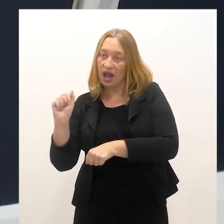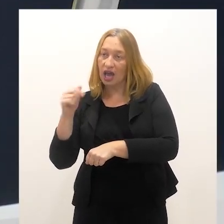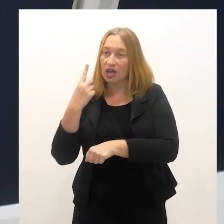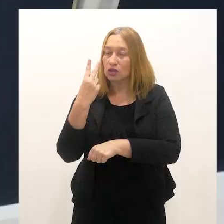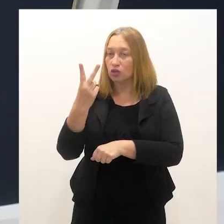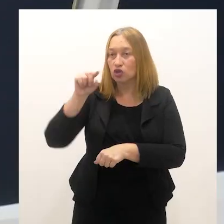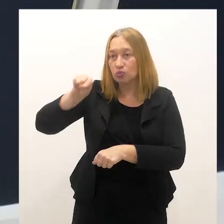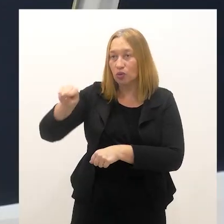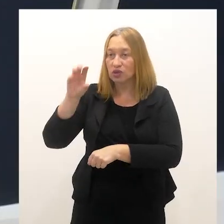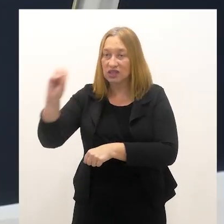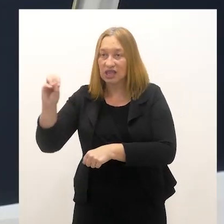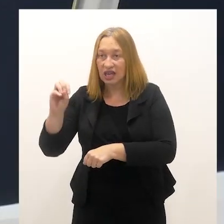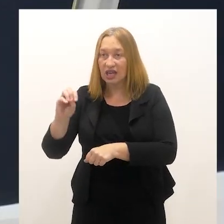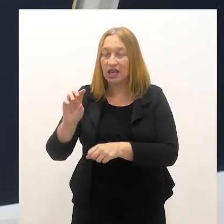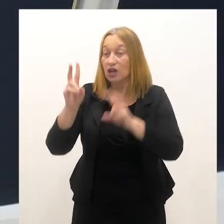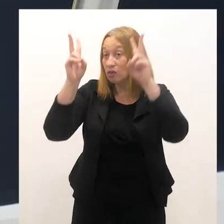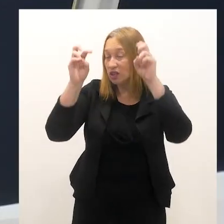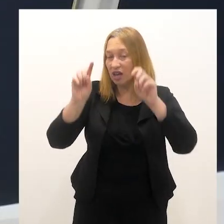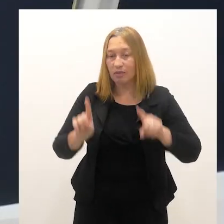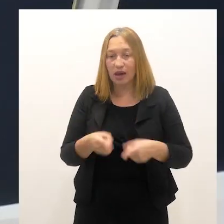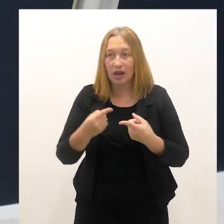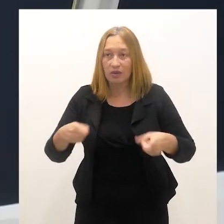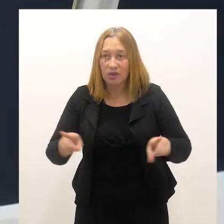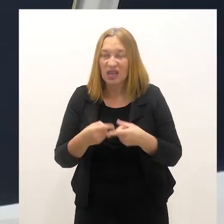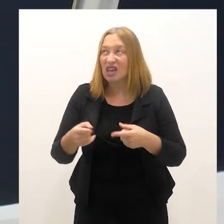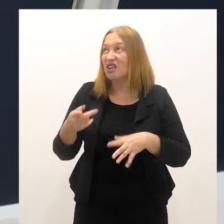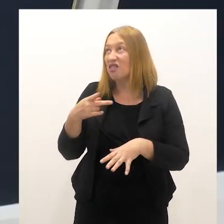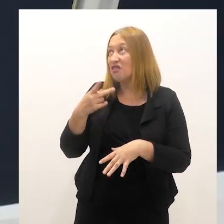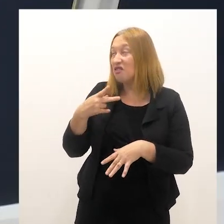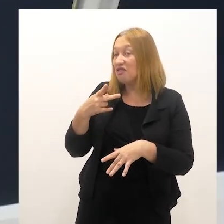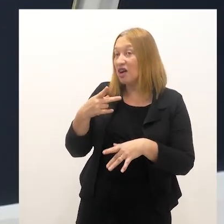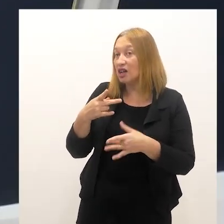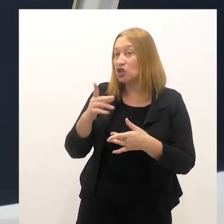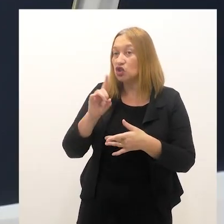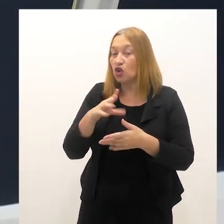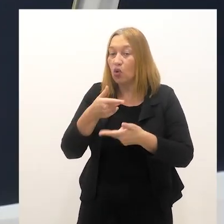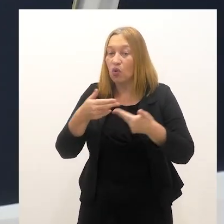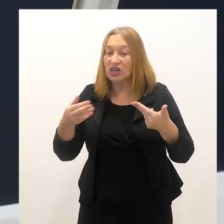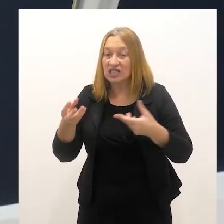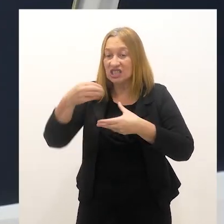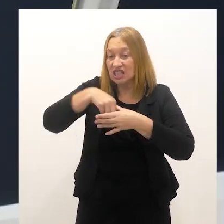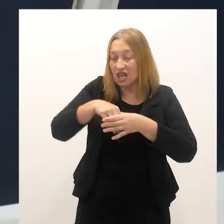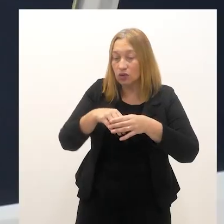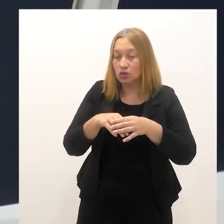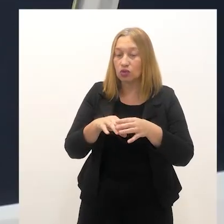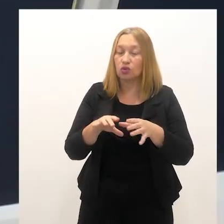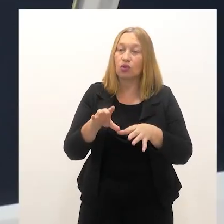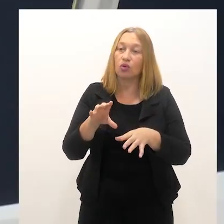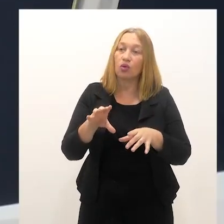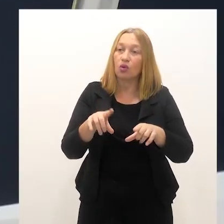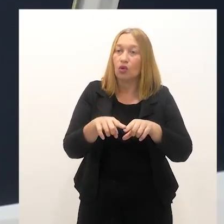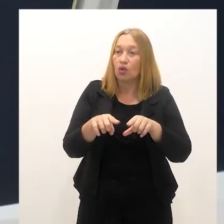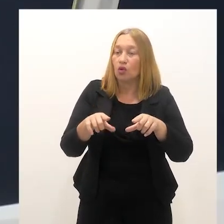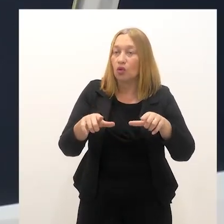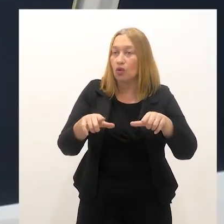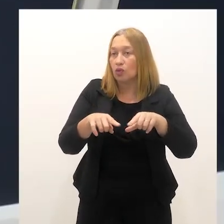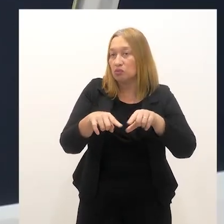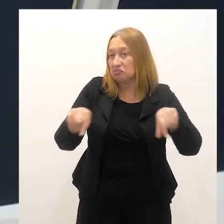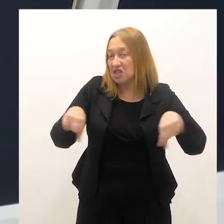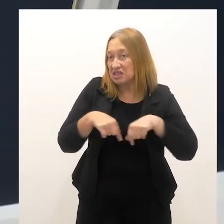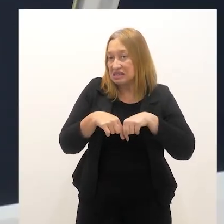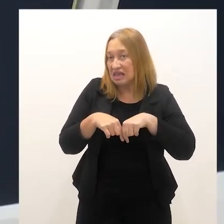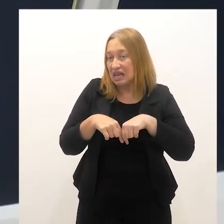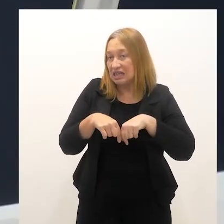música. E para a gente não ficar só fazendo coisas no estúdio da faculdade, apresentando